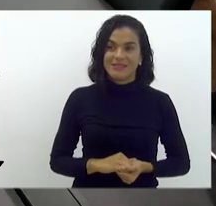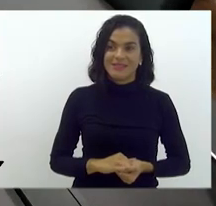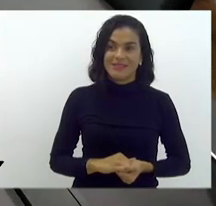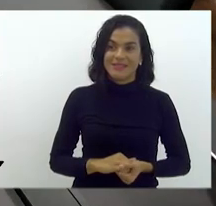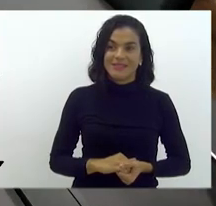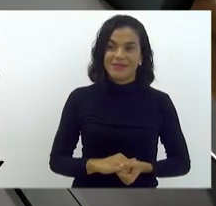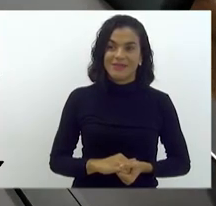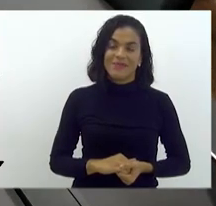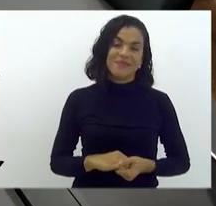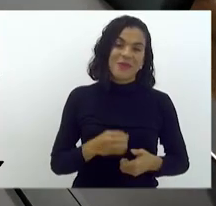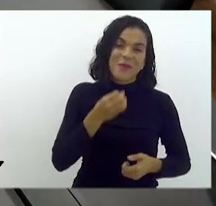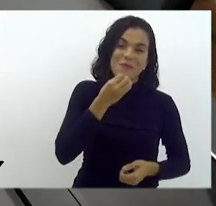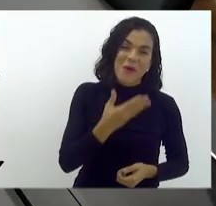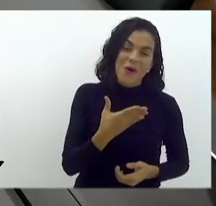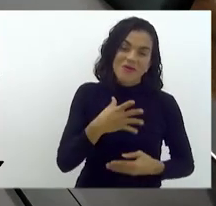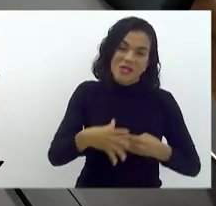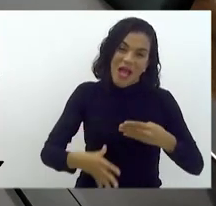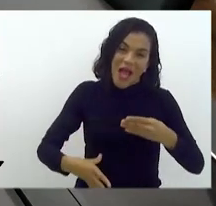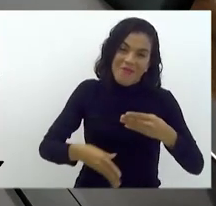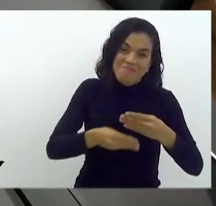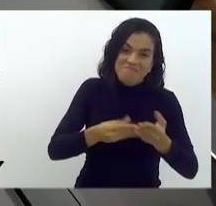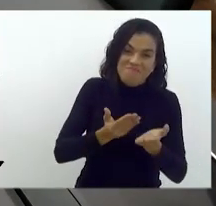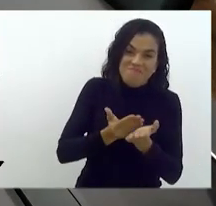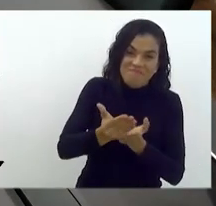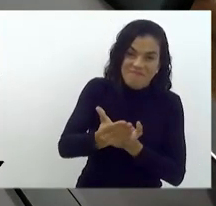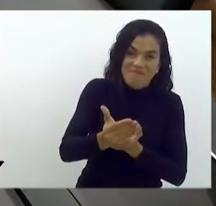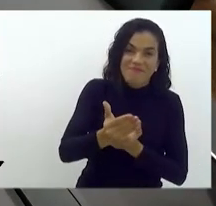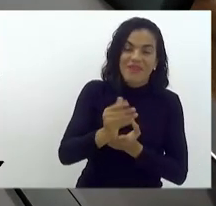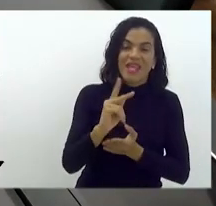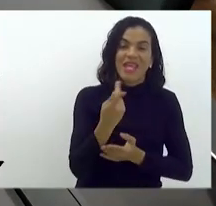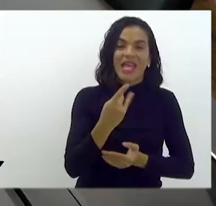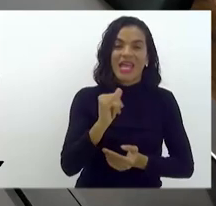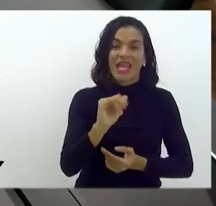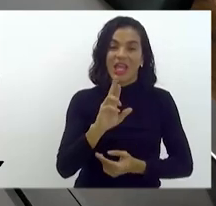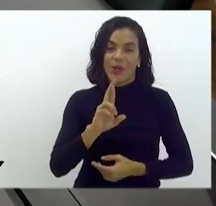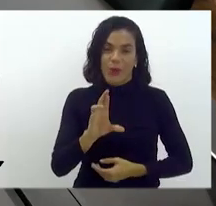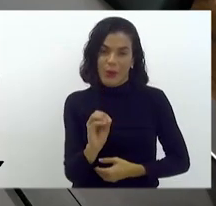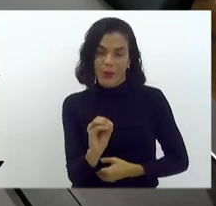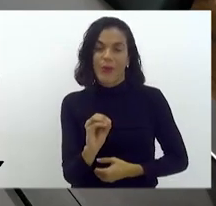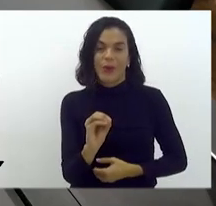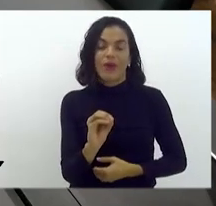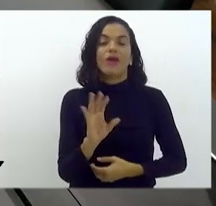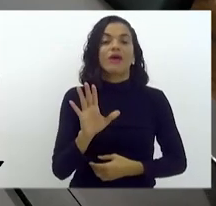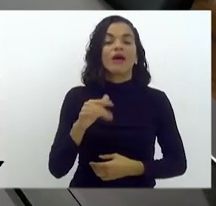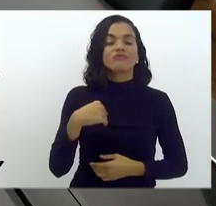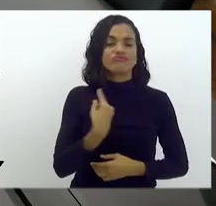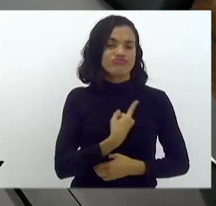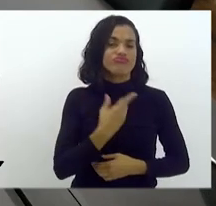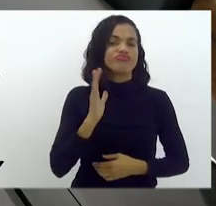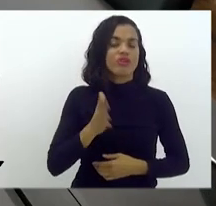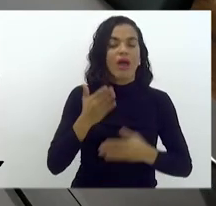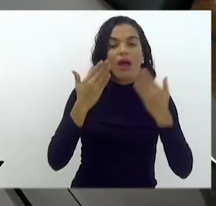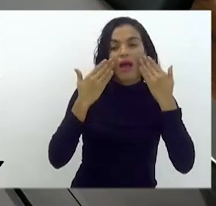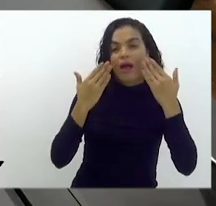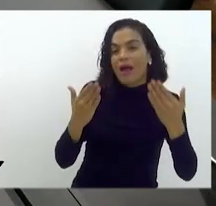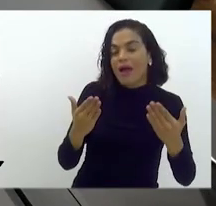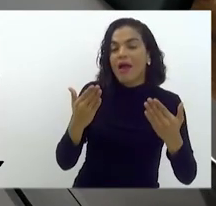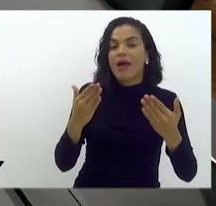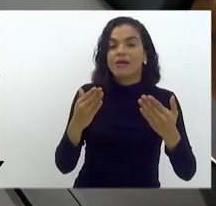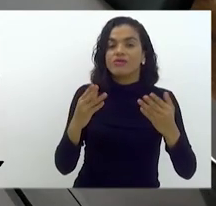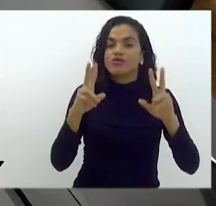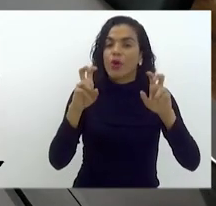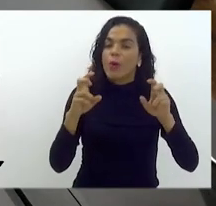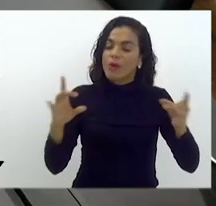Como já introduzido pelo Doutor Leona nós essa apresentação ela vem trazer uma um alinhamento